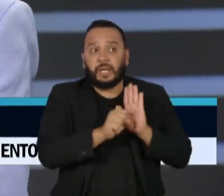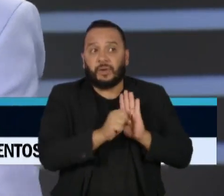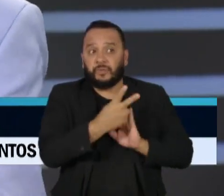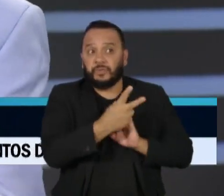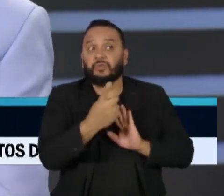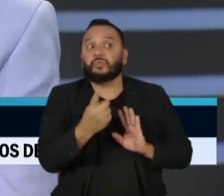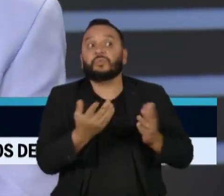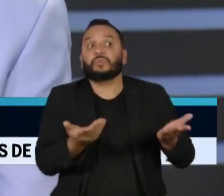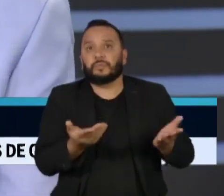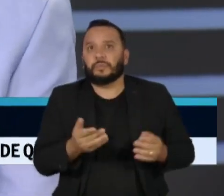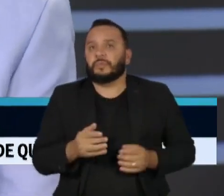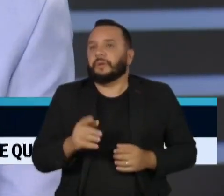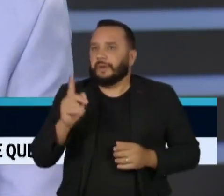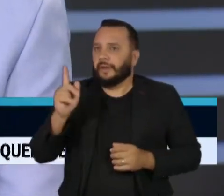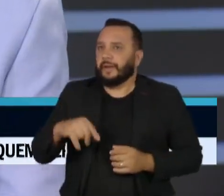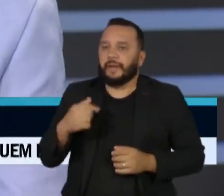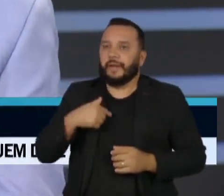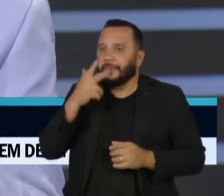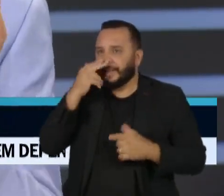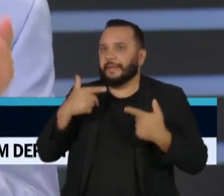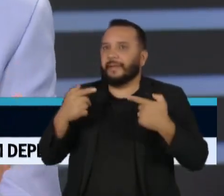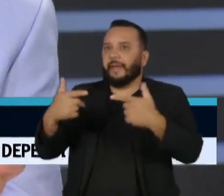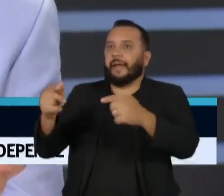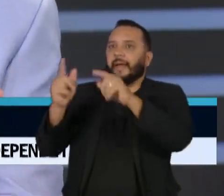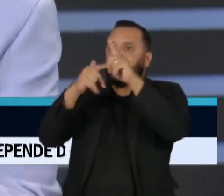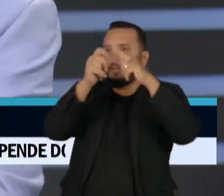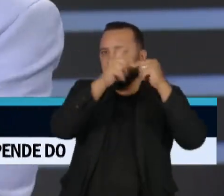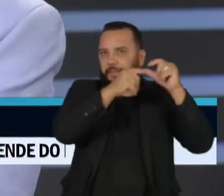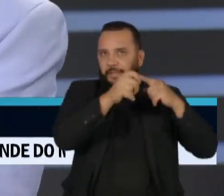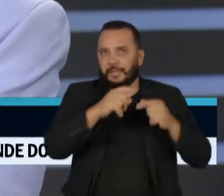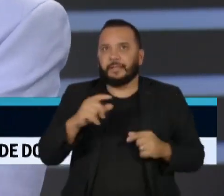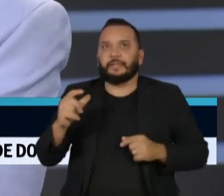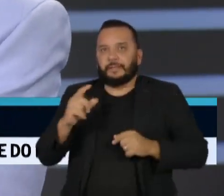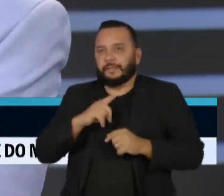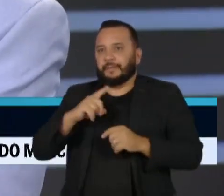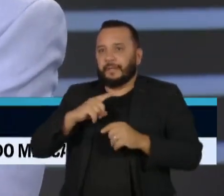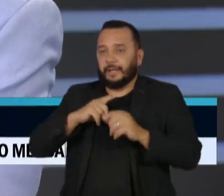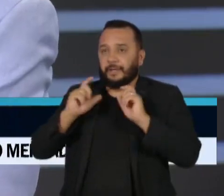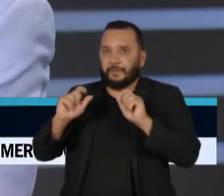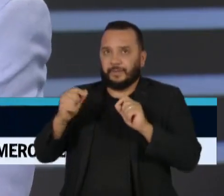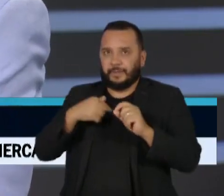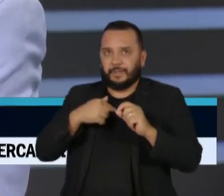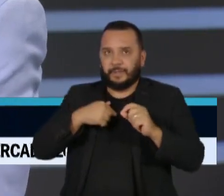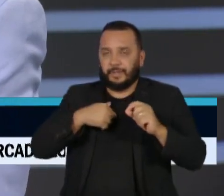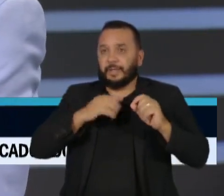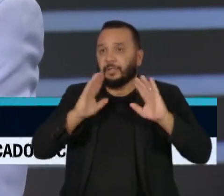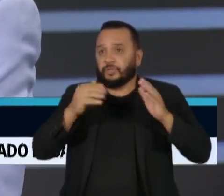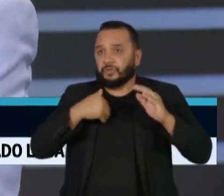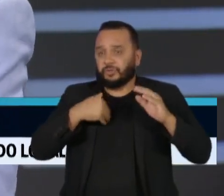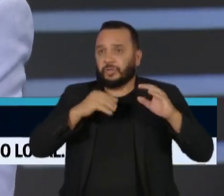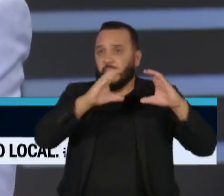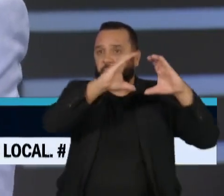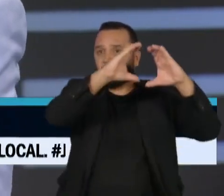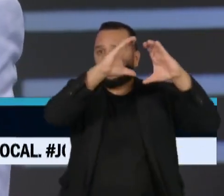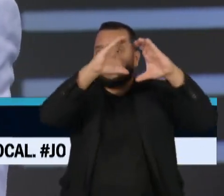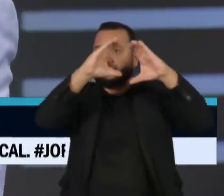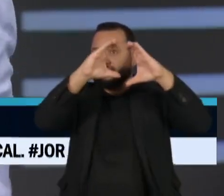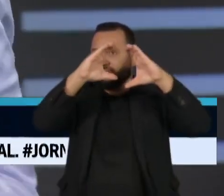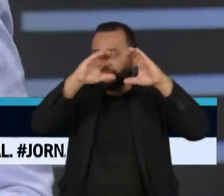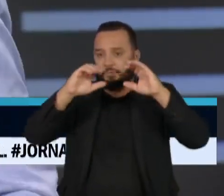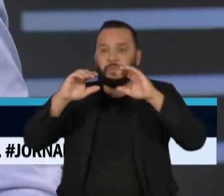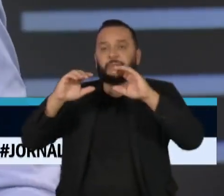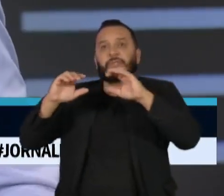a gente está diante de uma guerra nas estrelas entre um octógono e um pentágono, né? É exatamente isso que aconteceu.